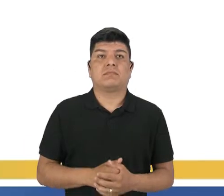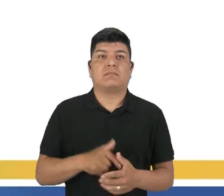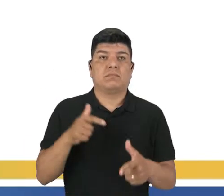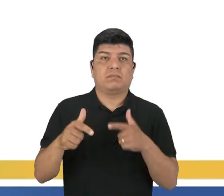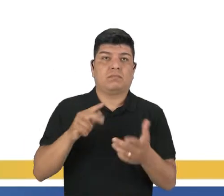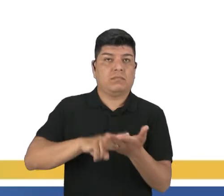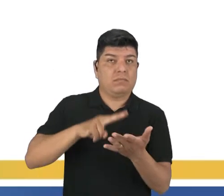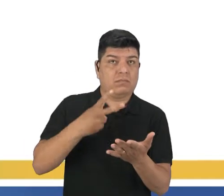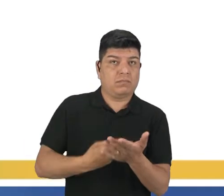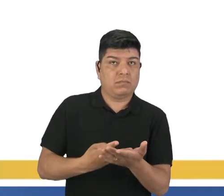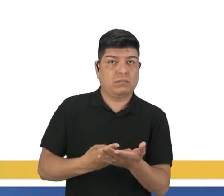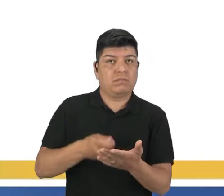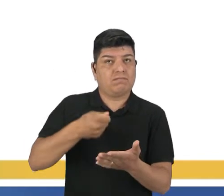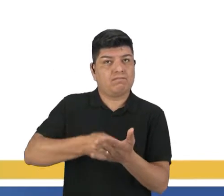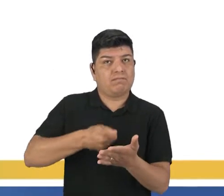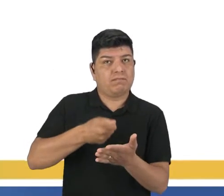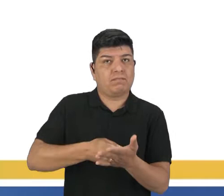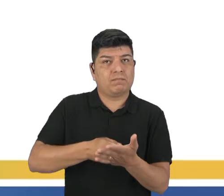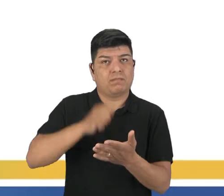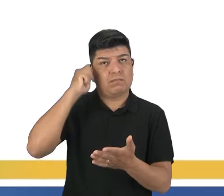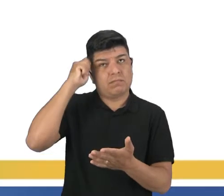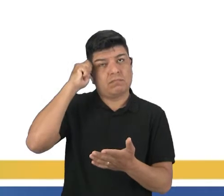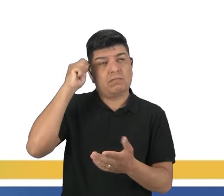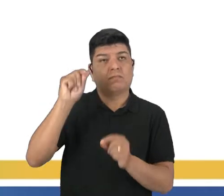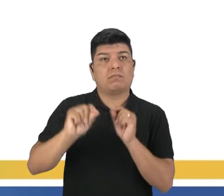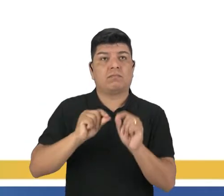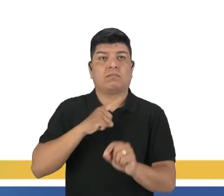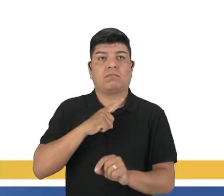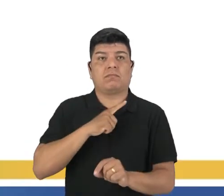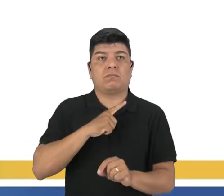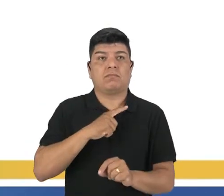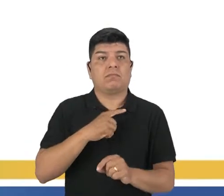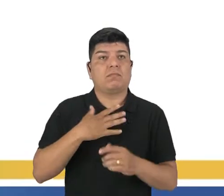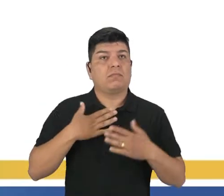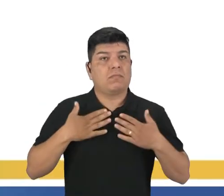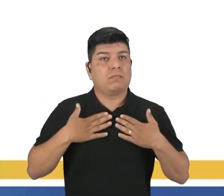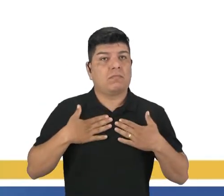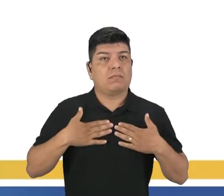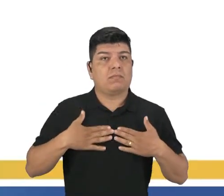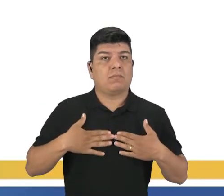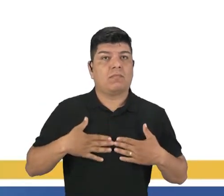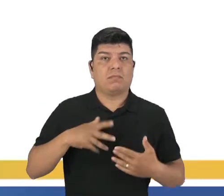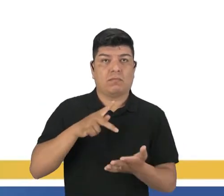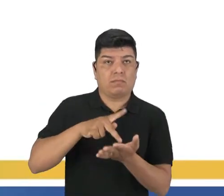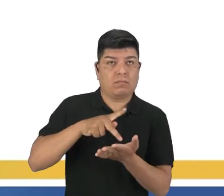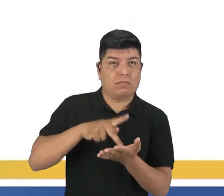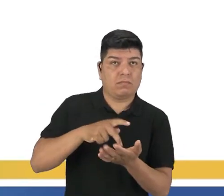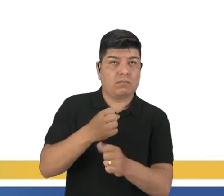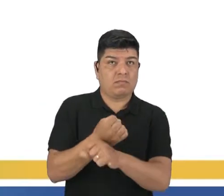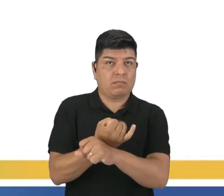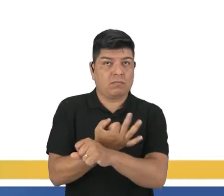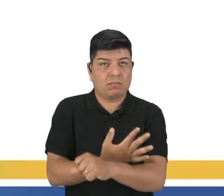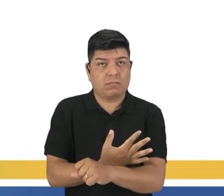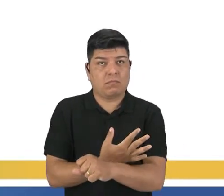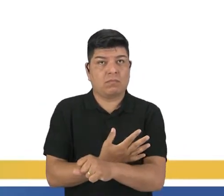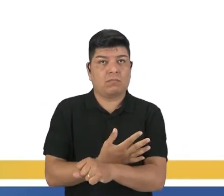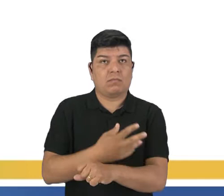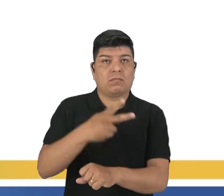interpretação. O trabalho de interpretação exige que o ator seja sensível,